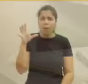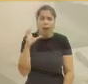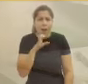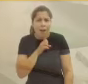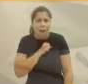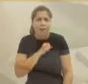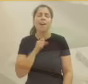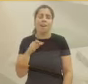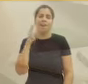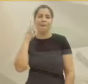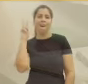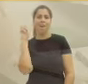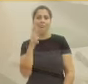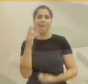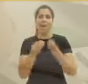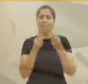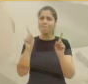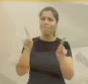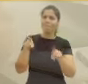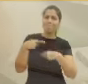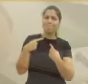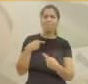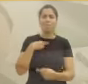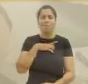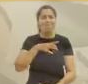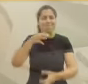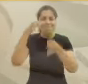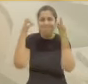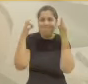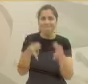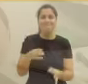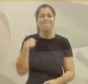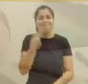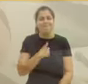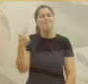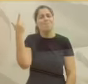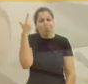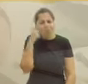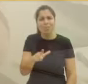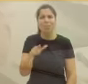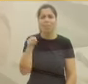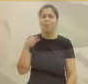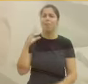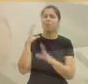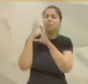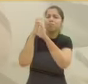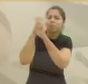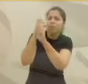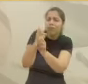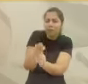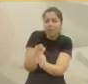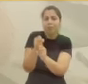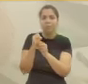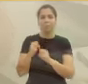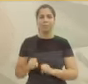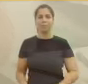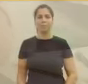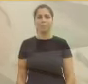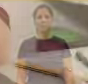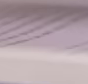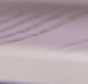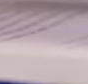Vão à luta, essa criança. Então, se ela for amada e se ela for olhada como um desafio, eu tenho certeza que a gente consegue muito